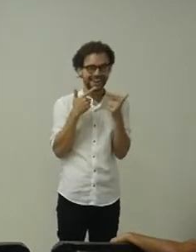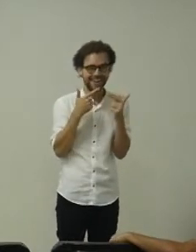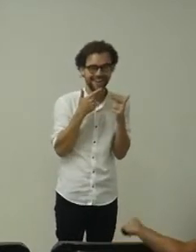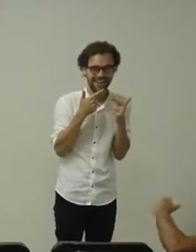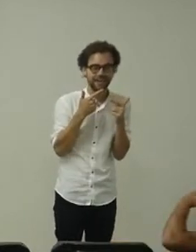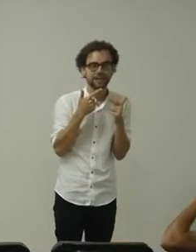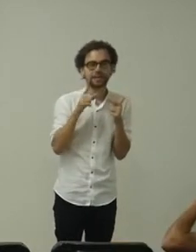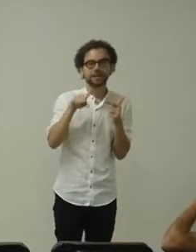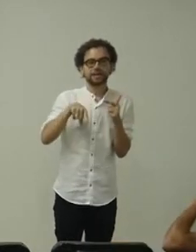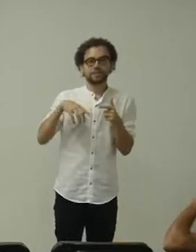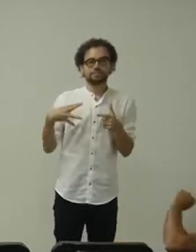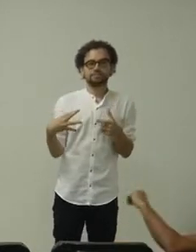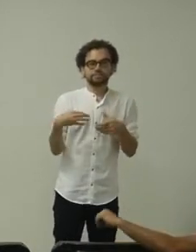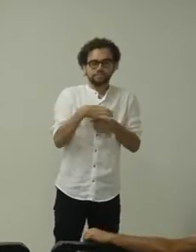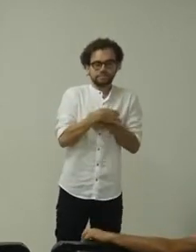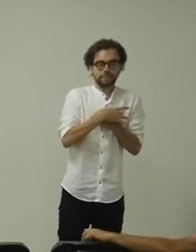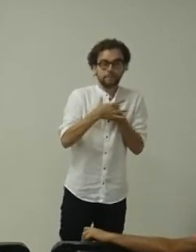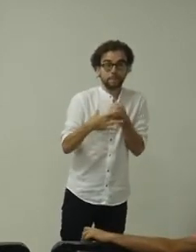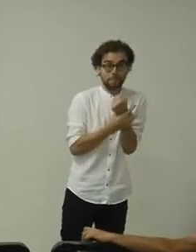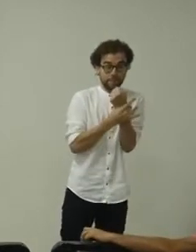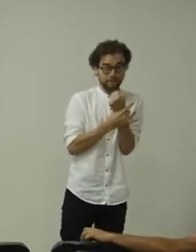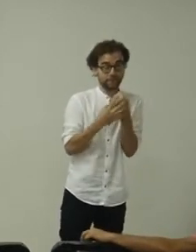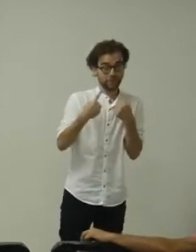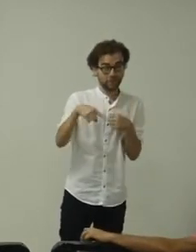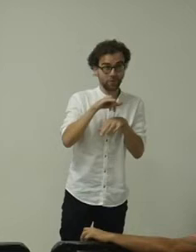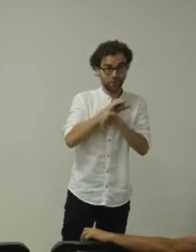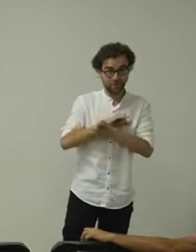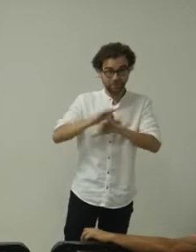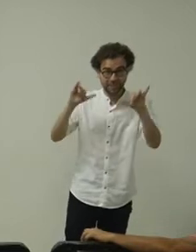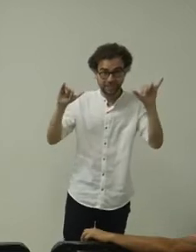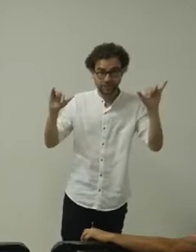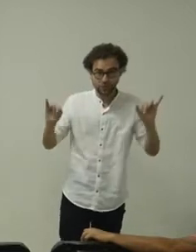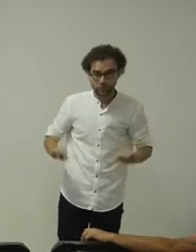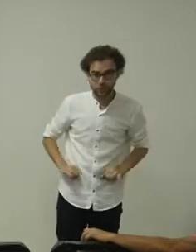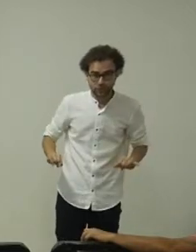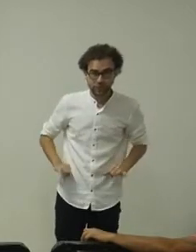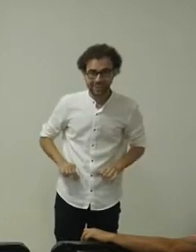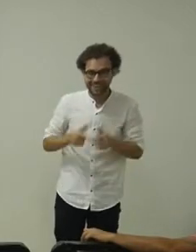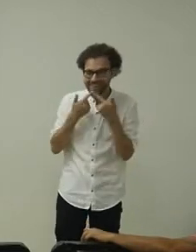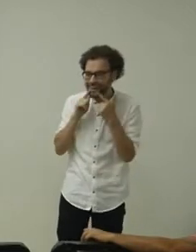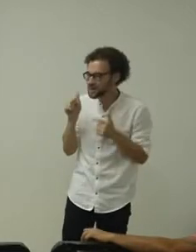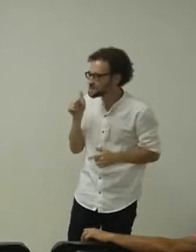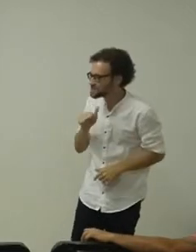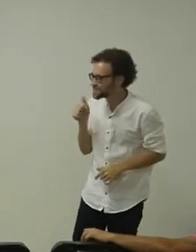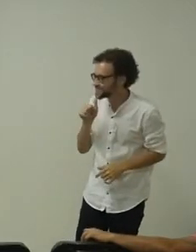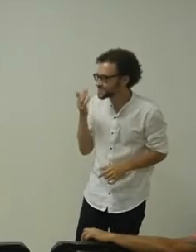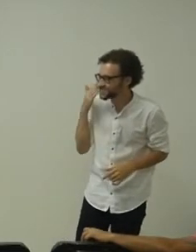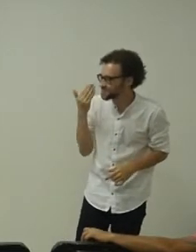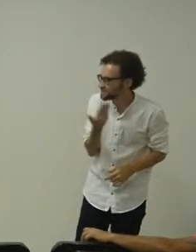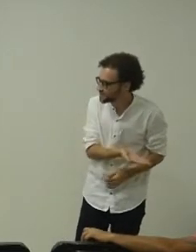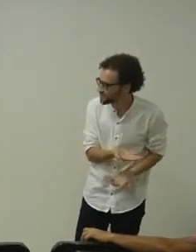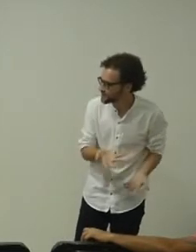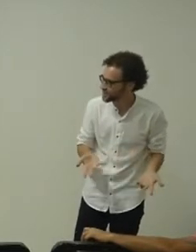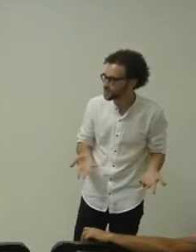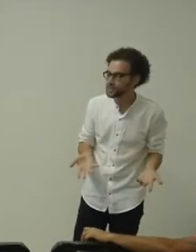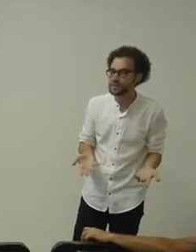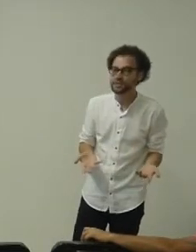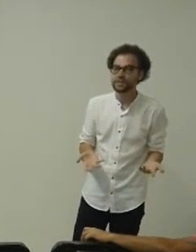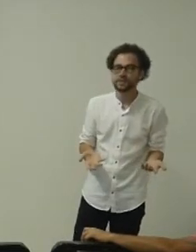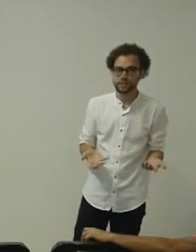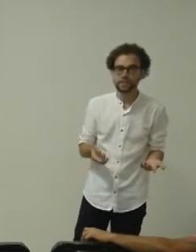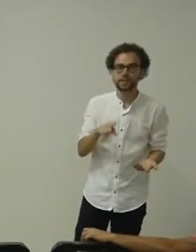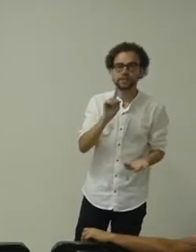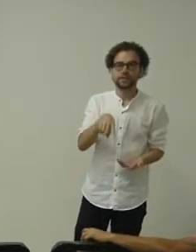é um subterfúgio. Quando a gente fala da nossa dor e acha engraçado, menina, você viu o que aconteceu? Isso é